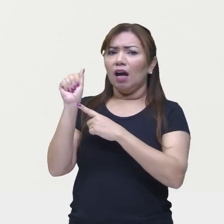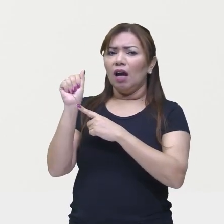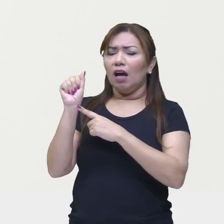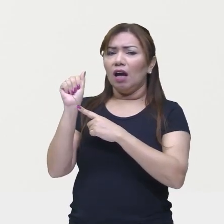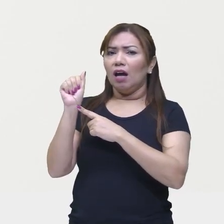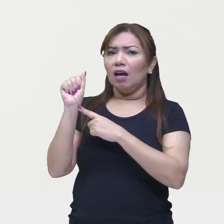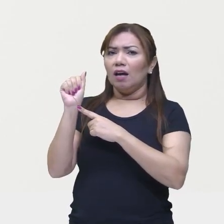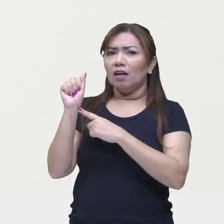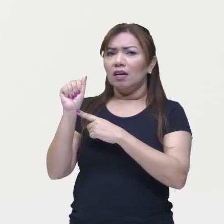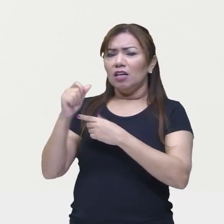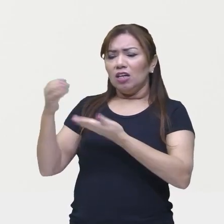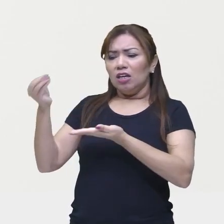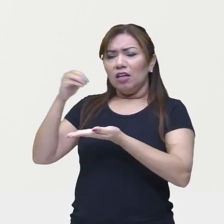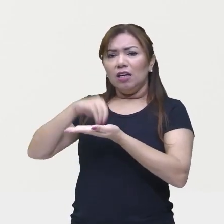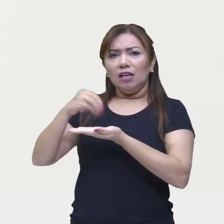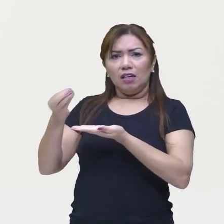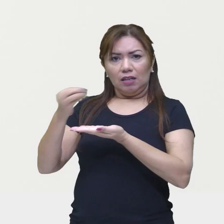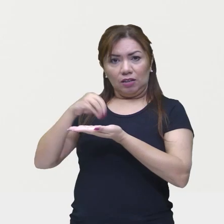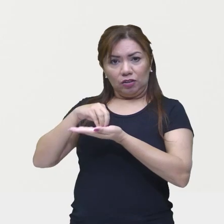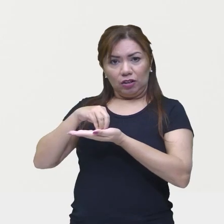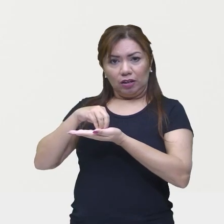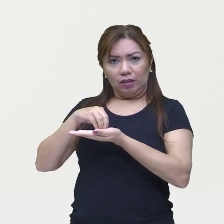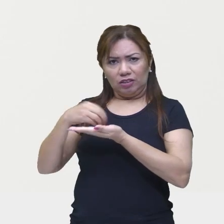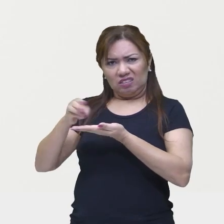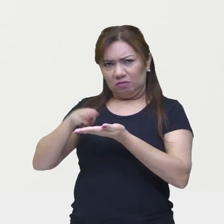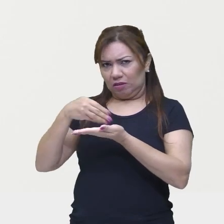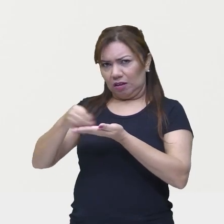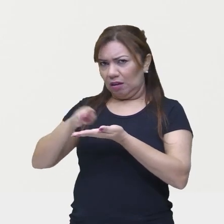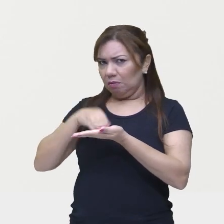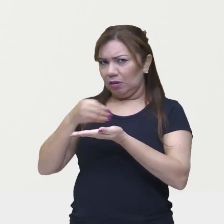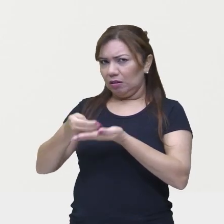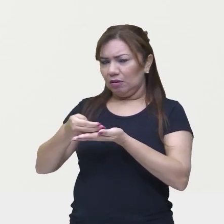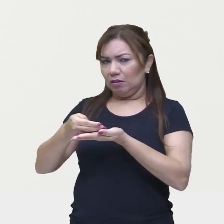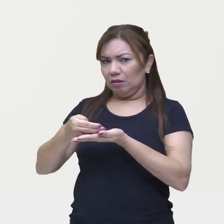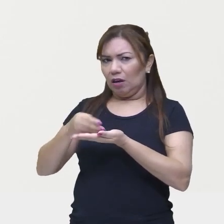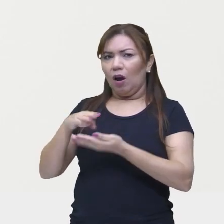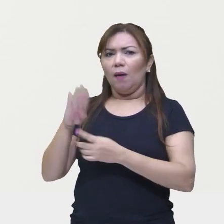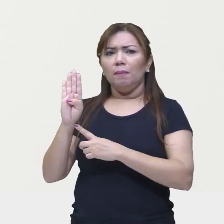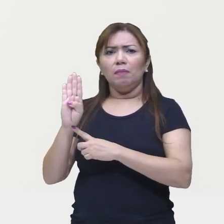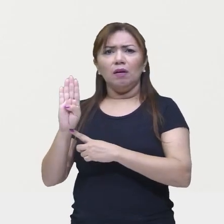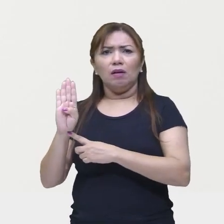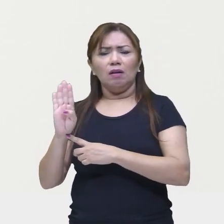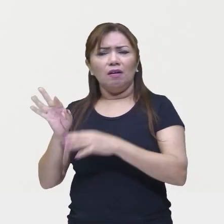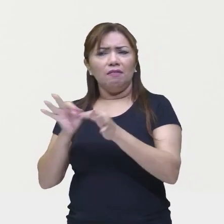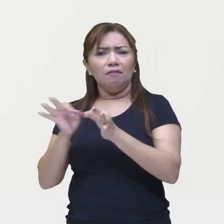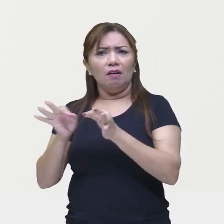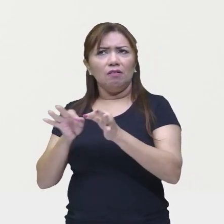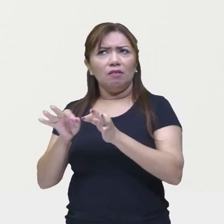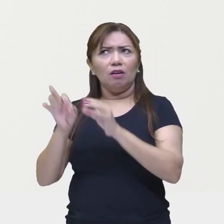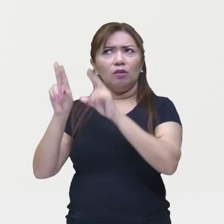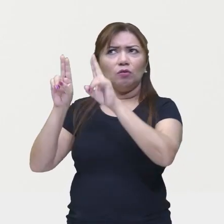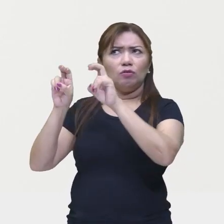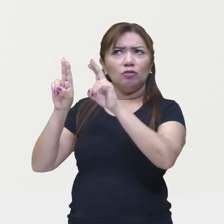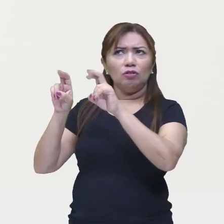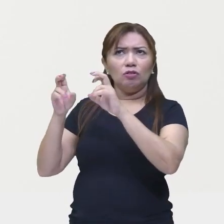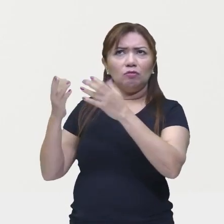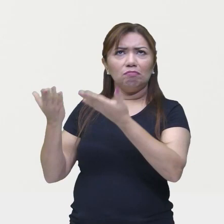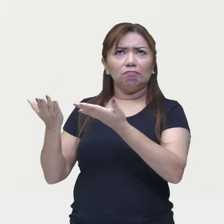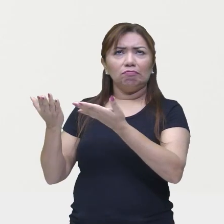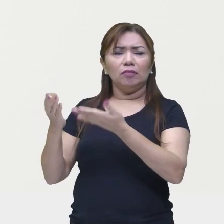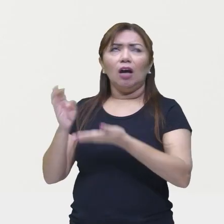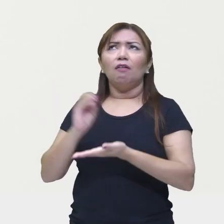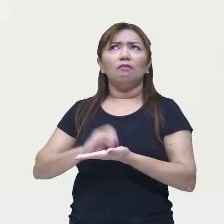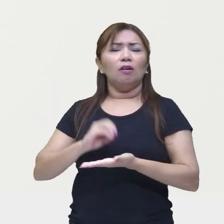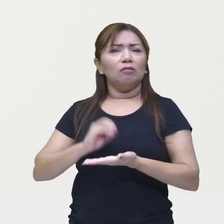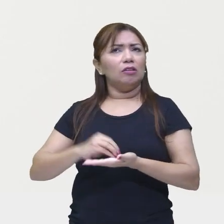no gênero receita? Letra B. Modo de fazer e título? Eu acho que está faltando algo